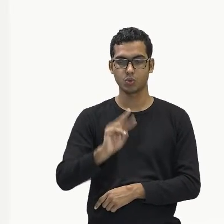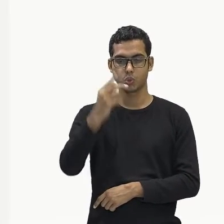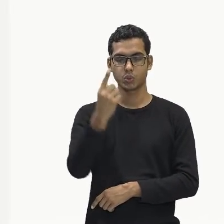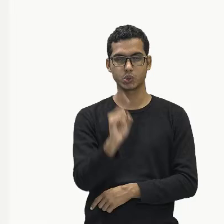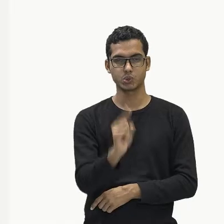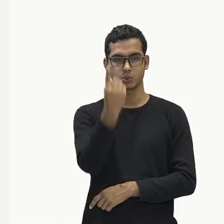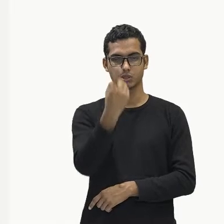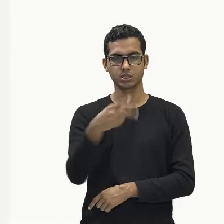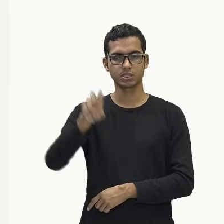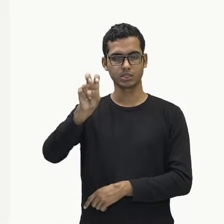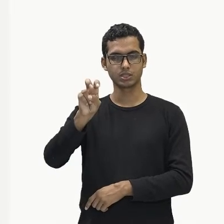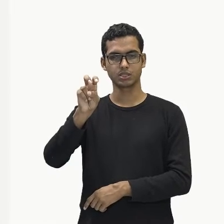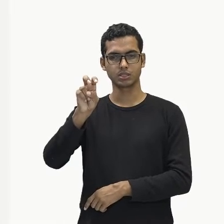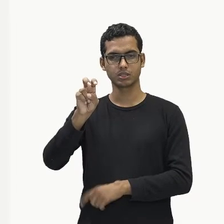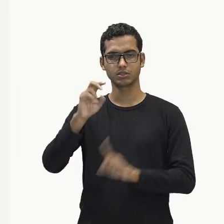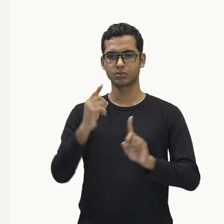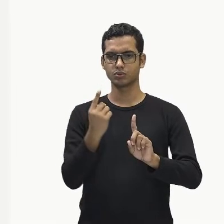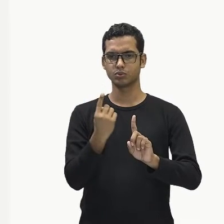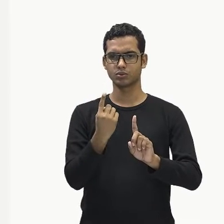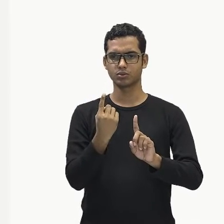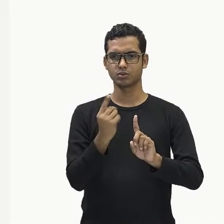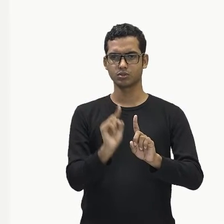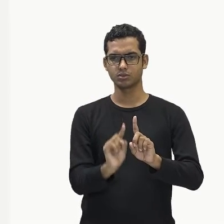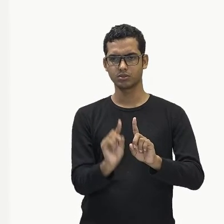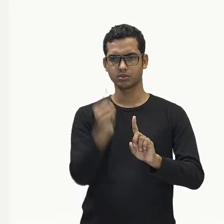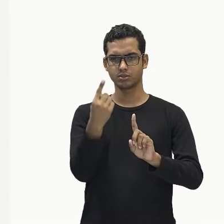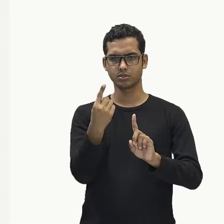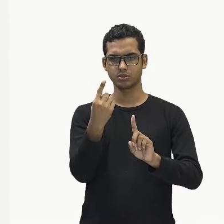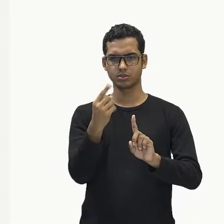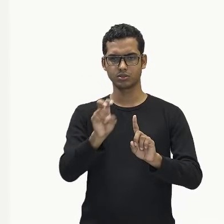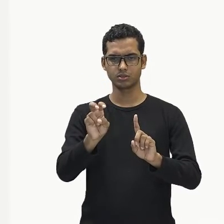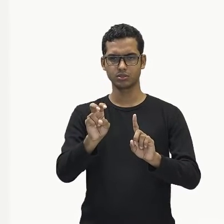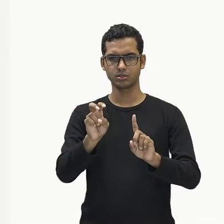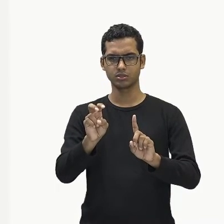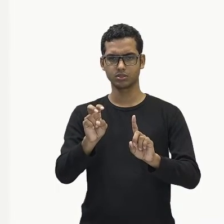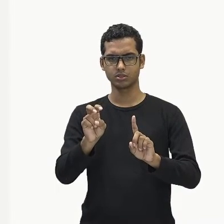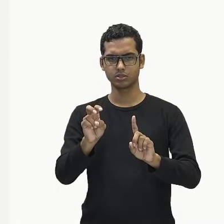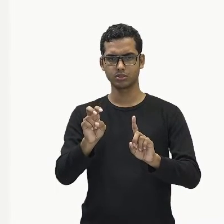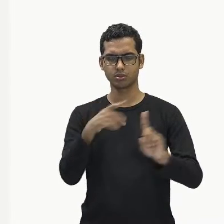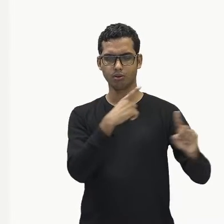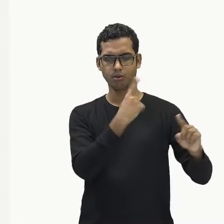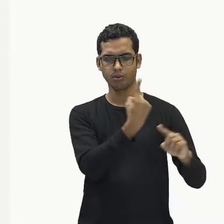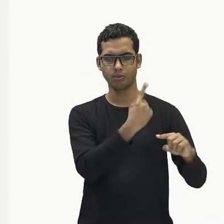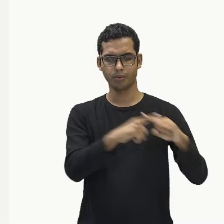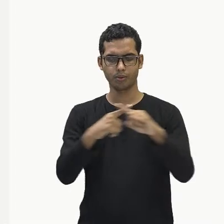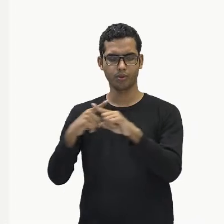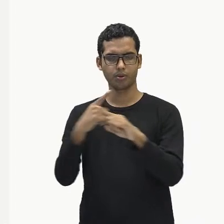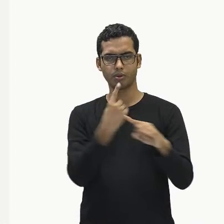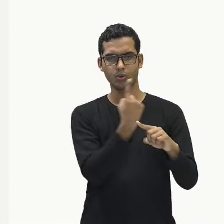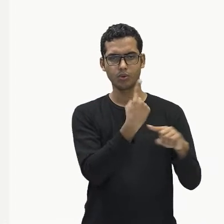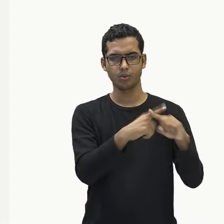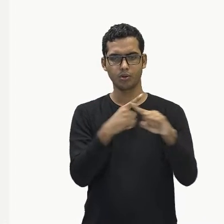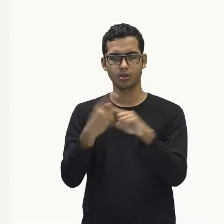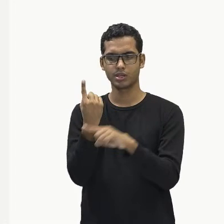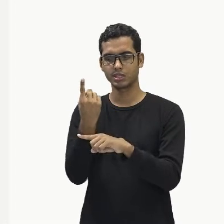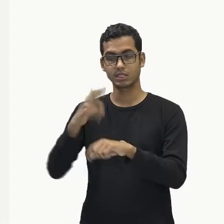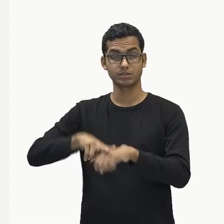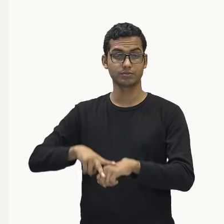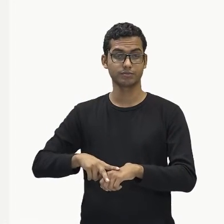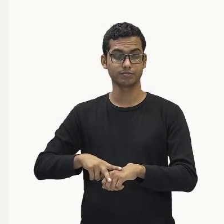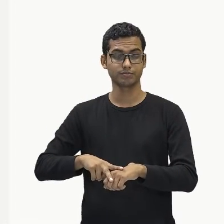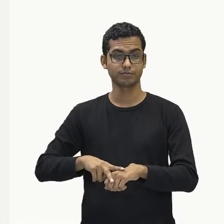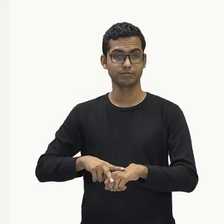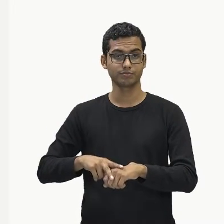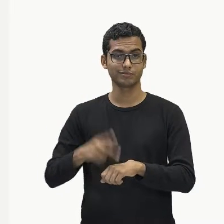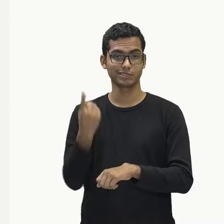1 aparecendo 15 vezes, tá? Opa, apagar bem aqui. Nós teríamos